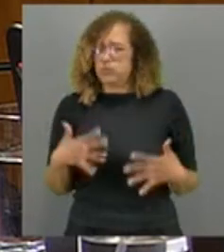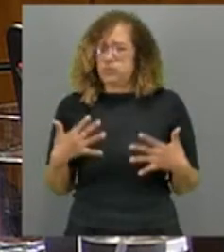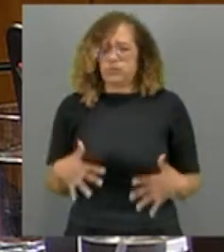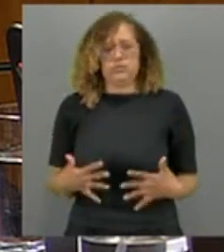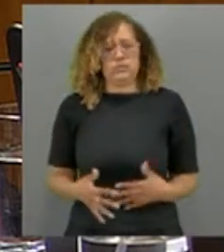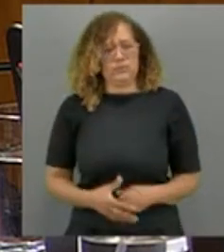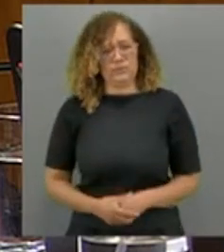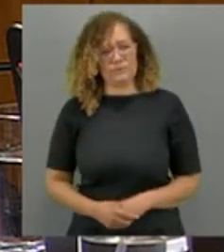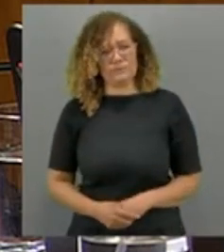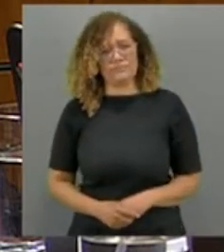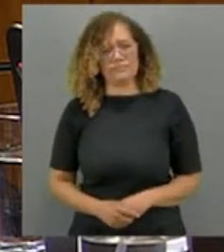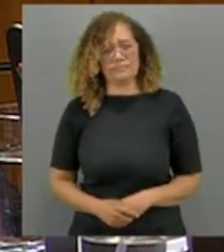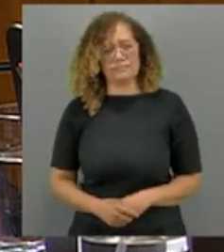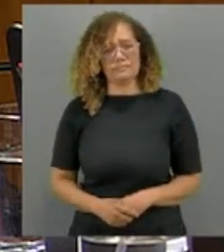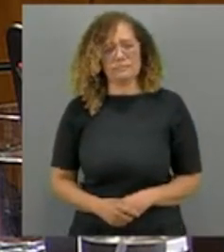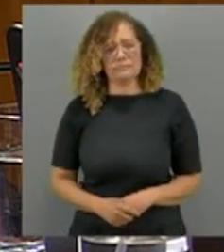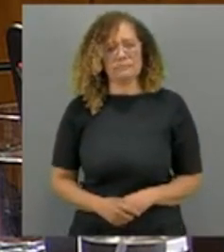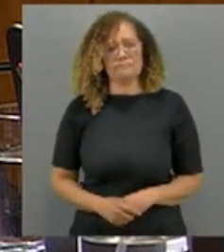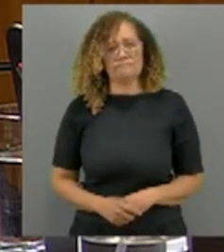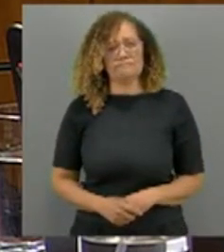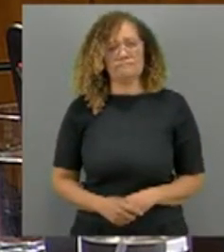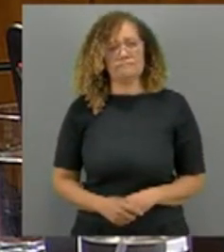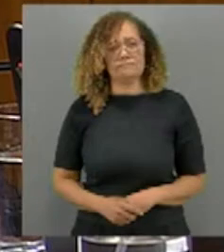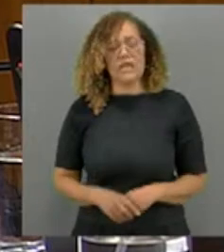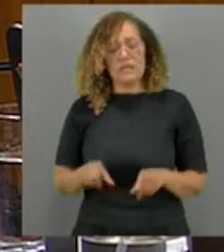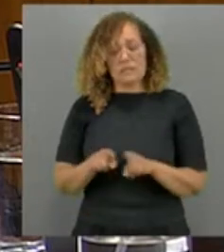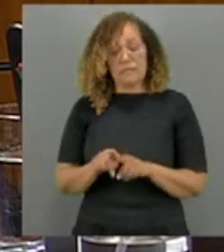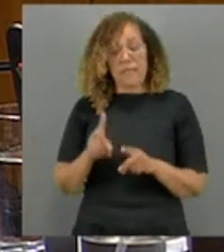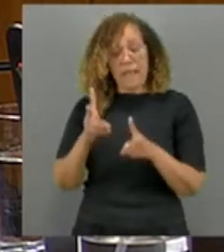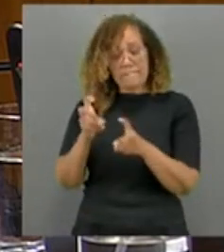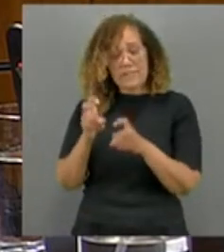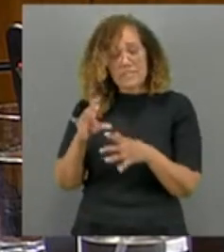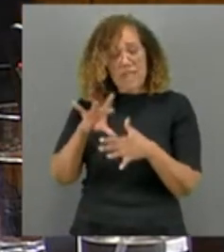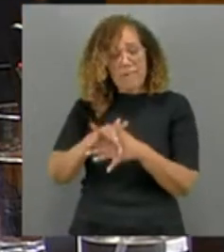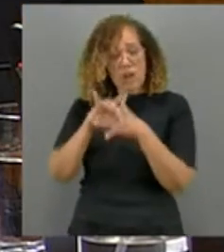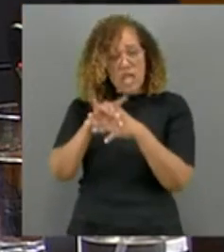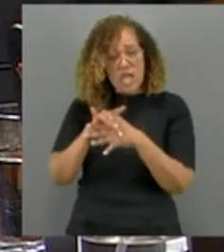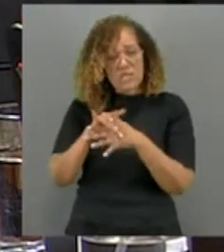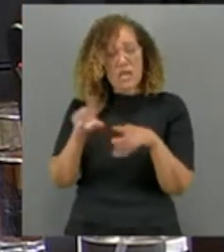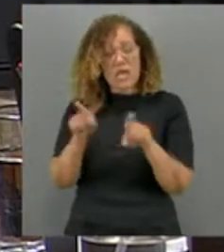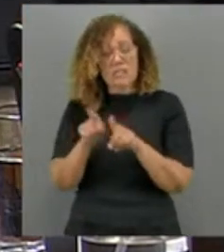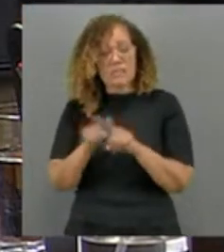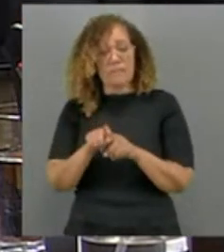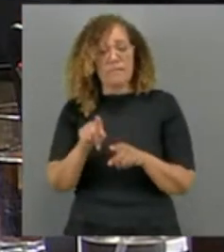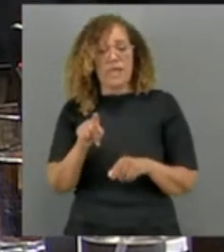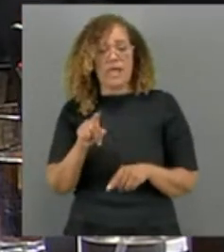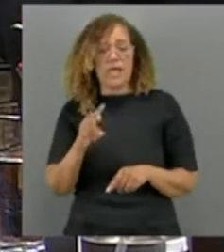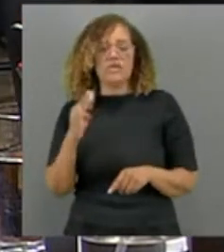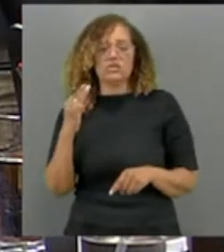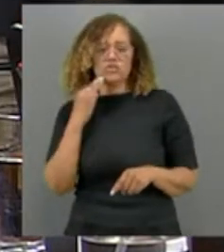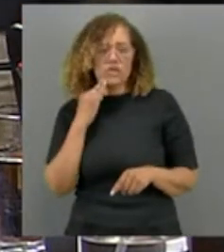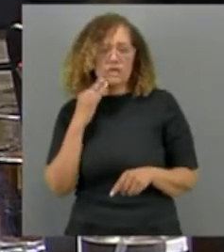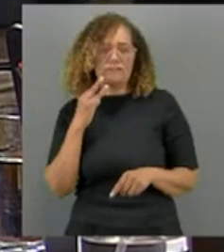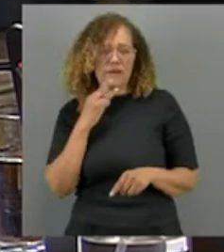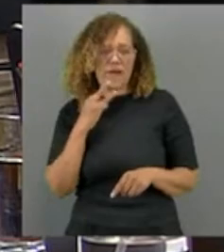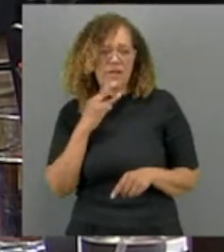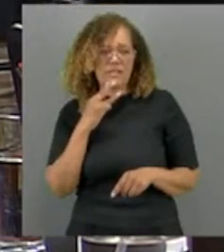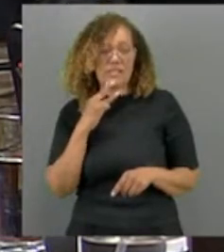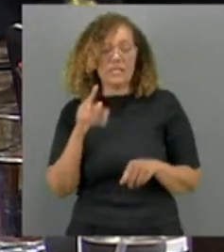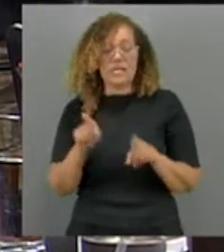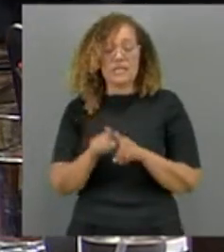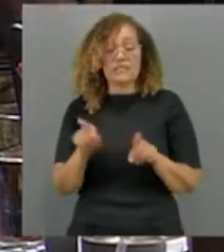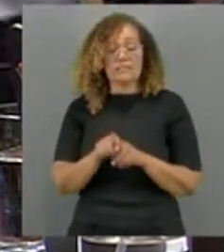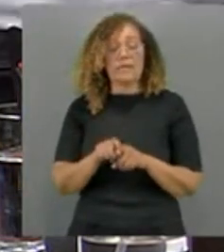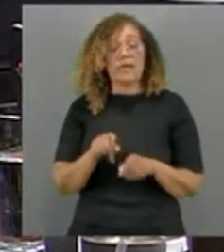culminou, e aí eu chamo a atenção do líder Jacques Wagner e do presidente dessa casa aqui,